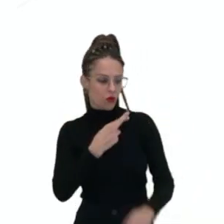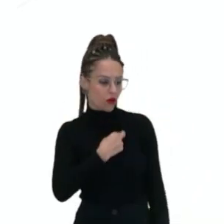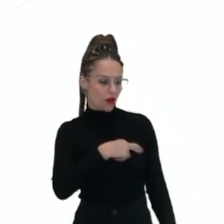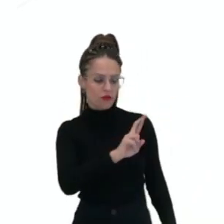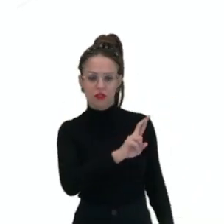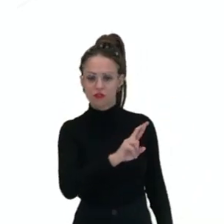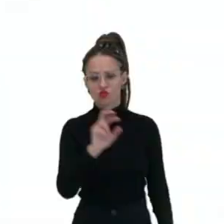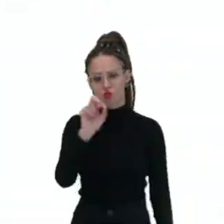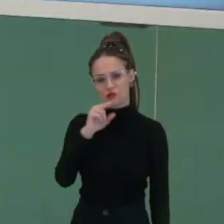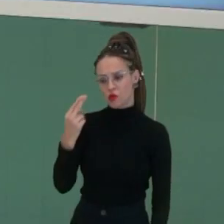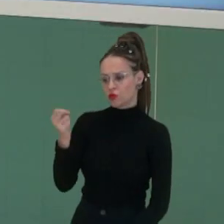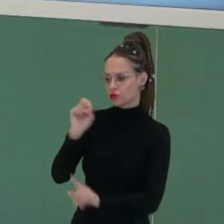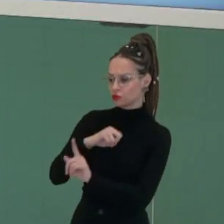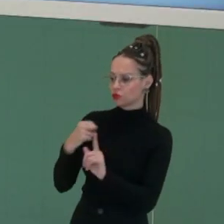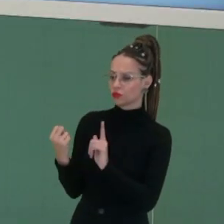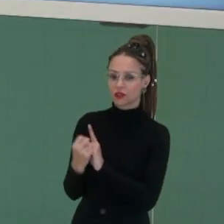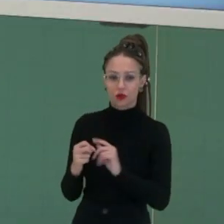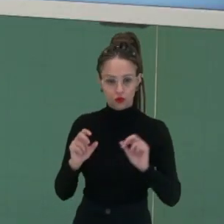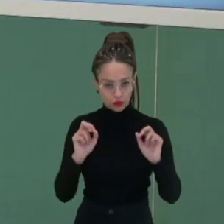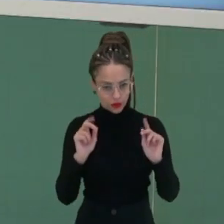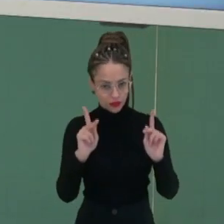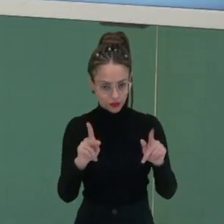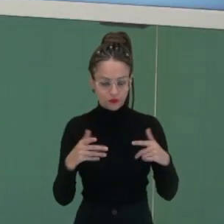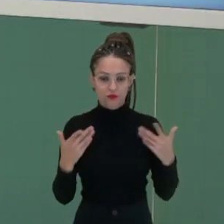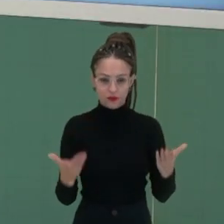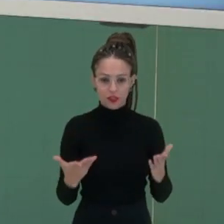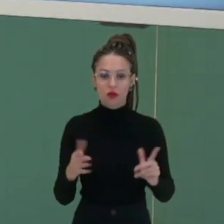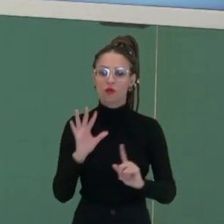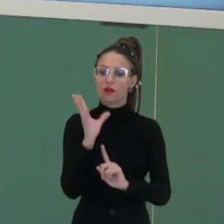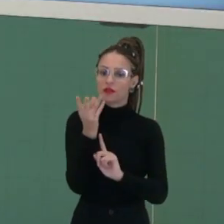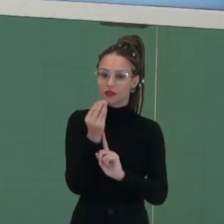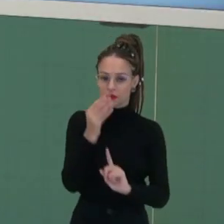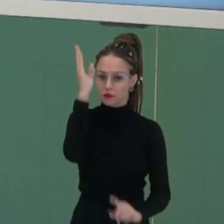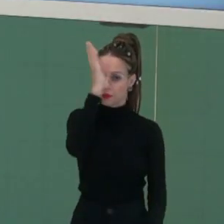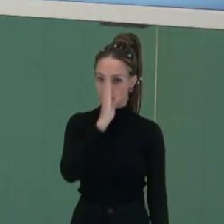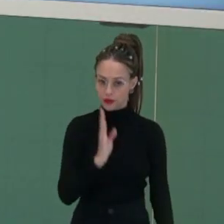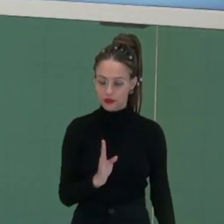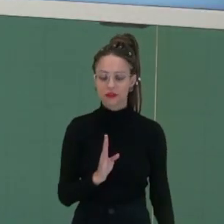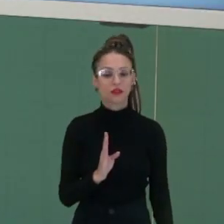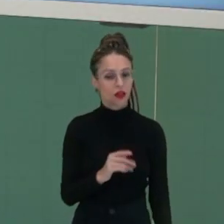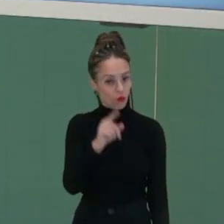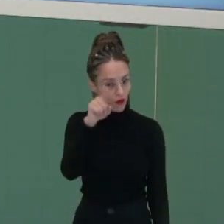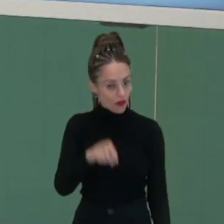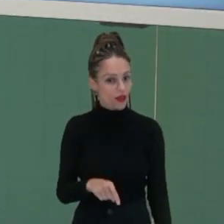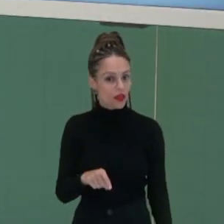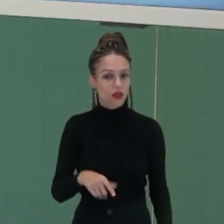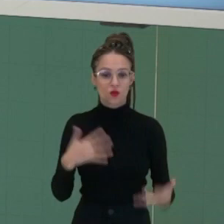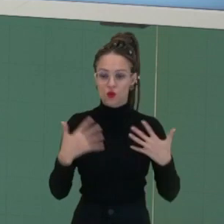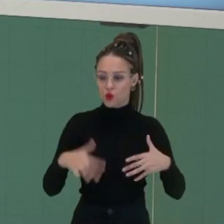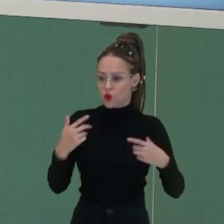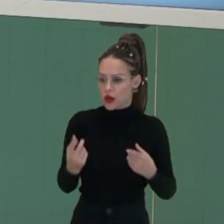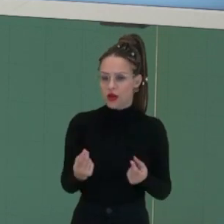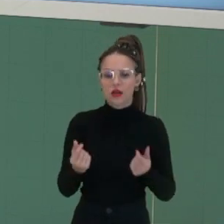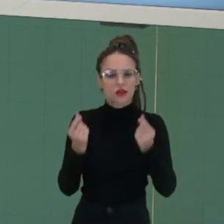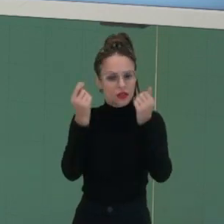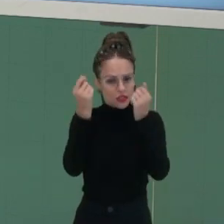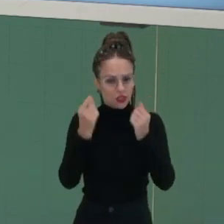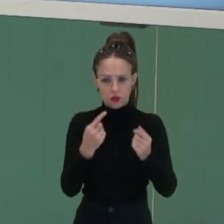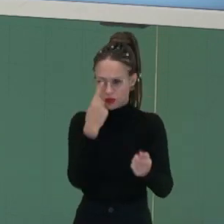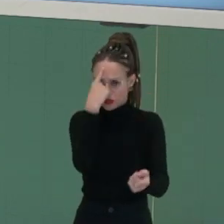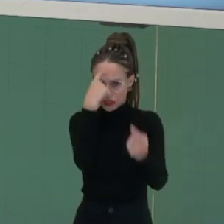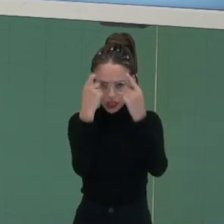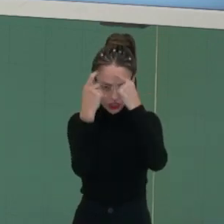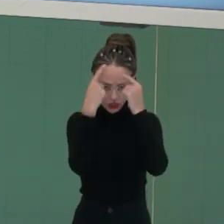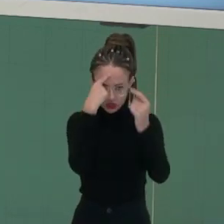de cunho social, ok? Então o artesanato brasileiro, ele é muito rico e